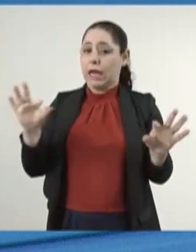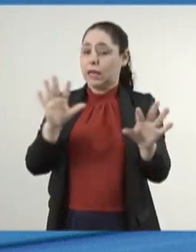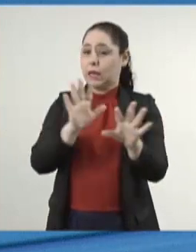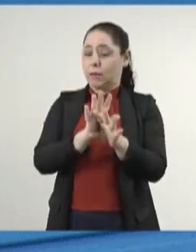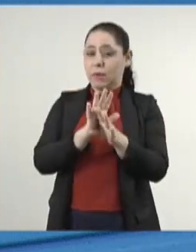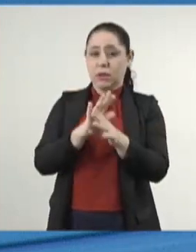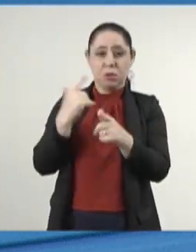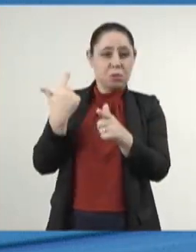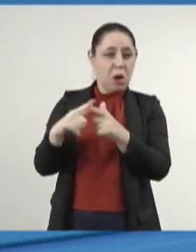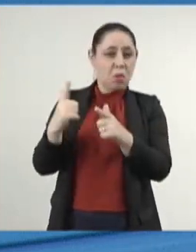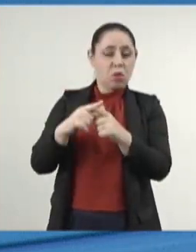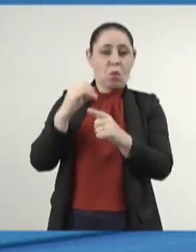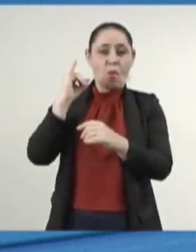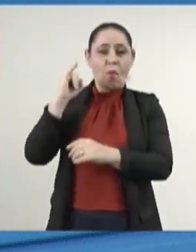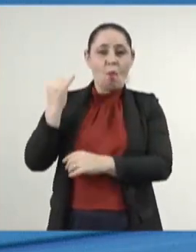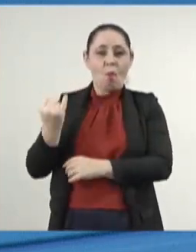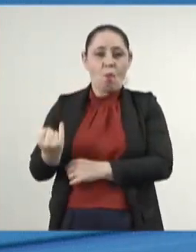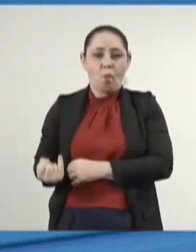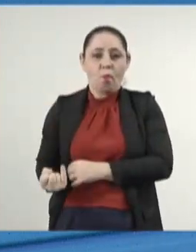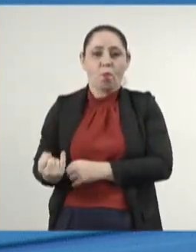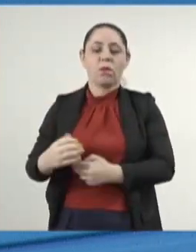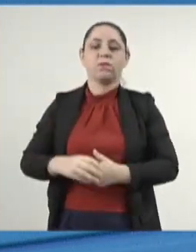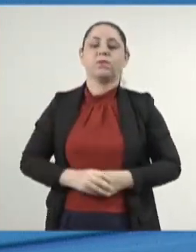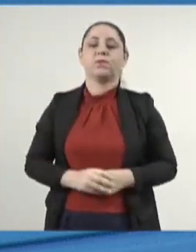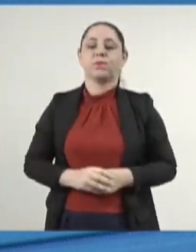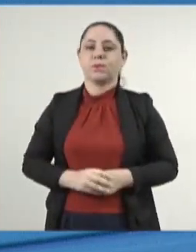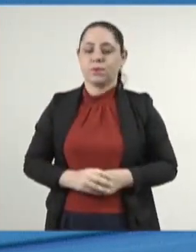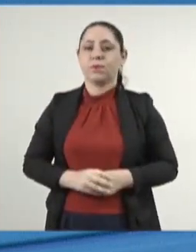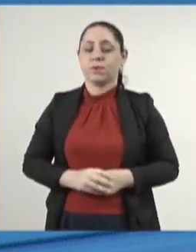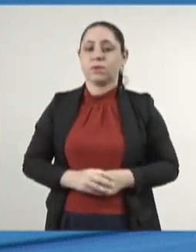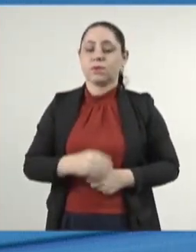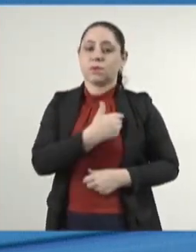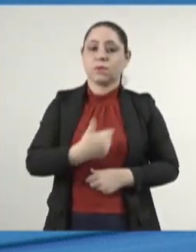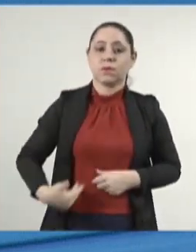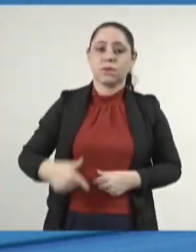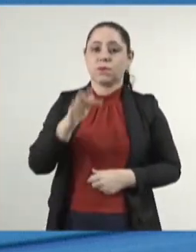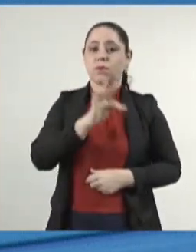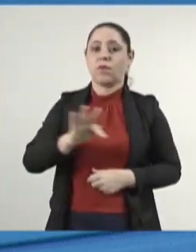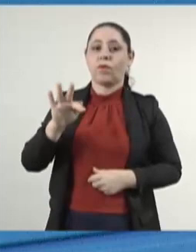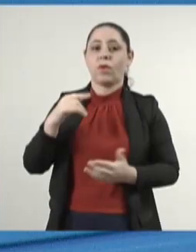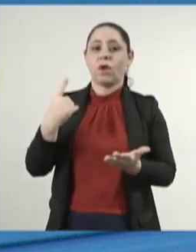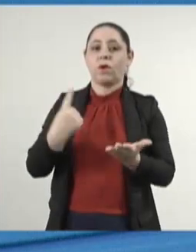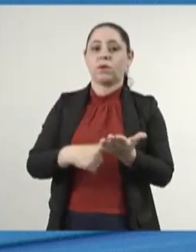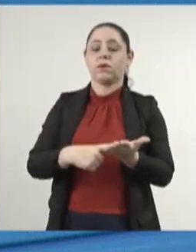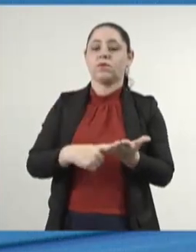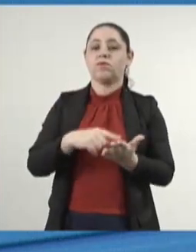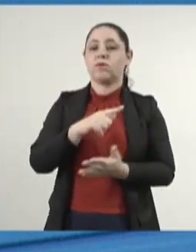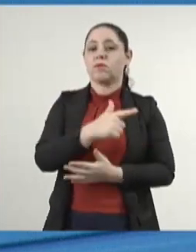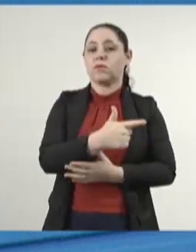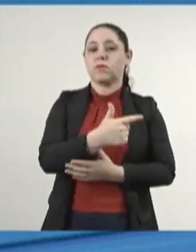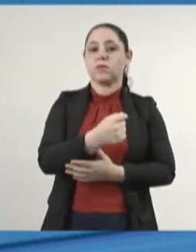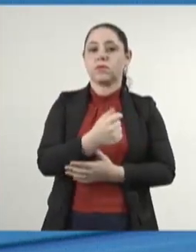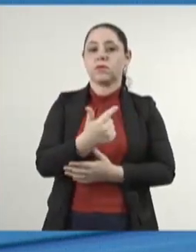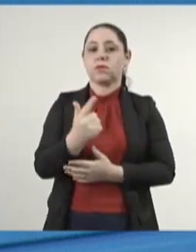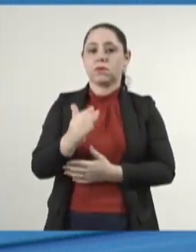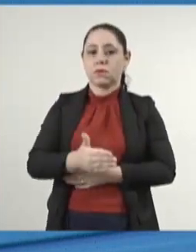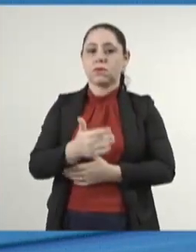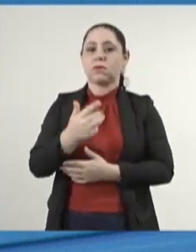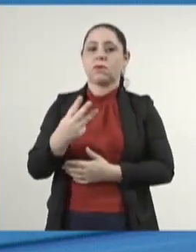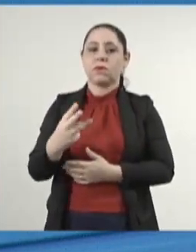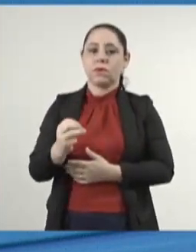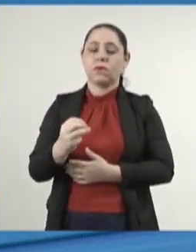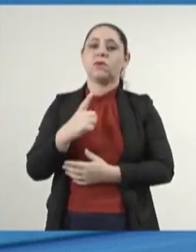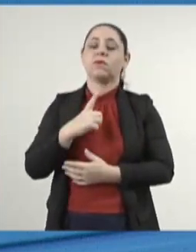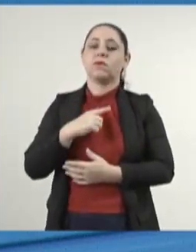todas as formas de desnutrição. De acordo com o governo federal, a Agenda 2030 para o Desenvolvimento Sustentável,